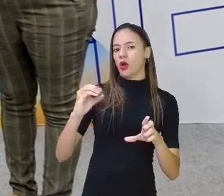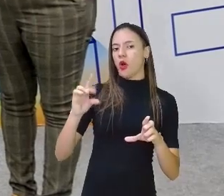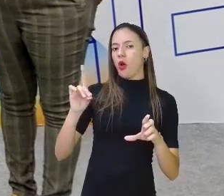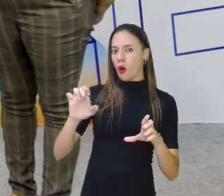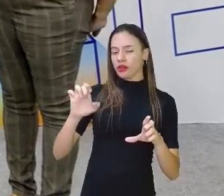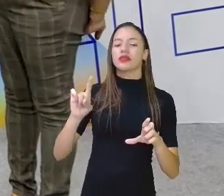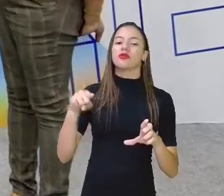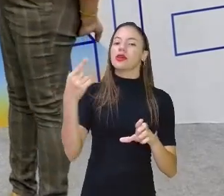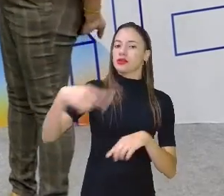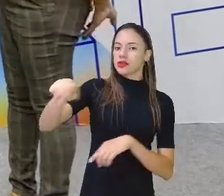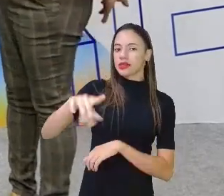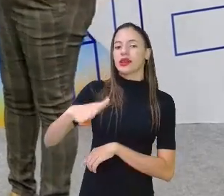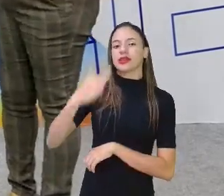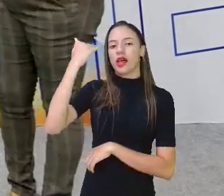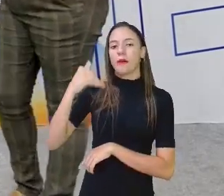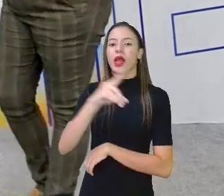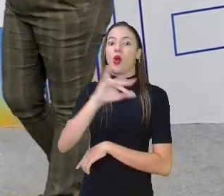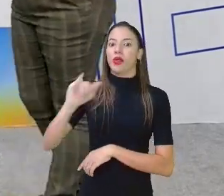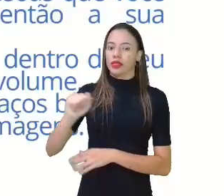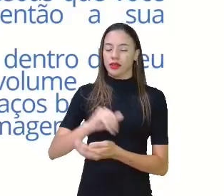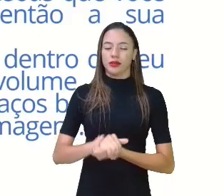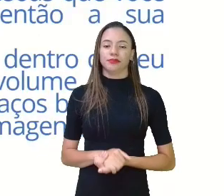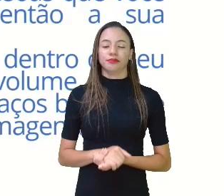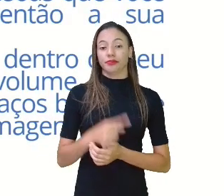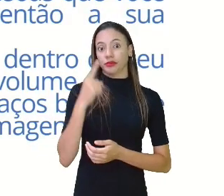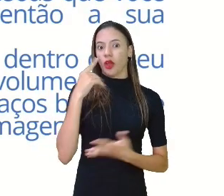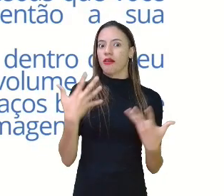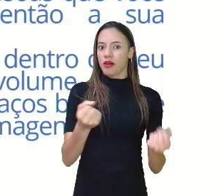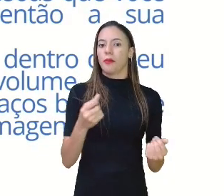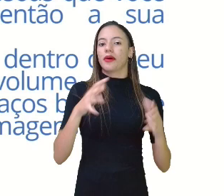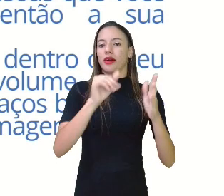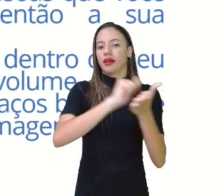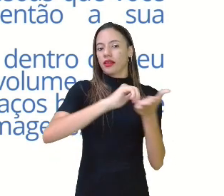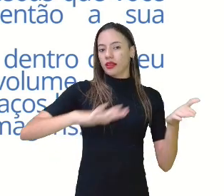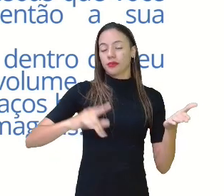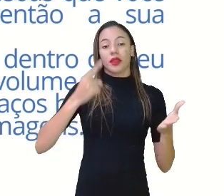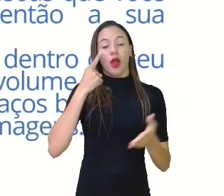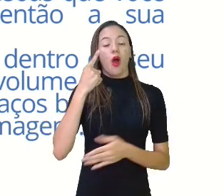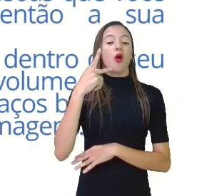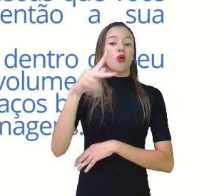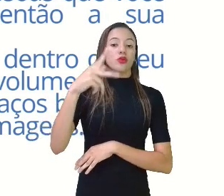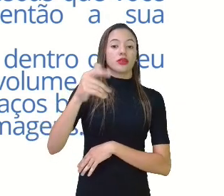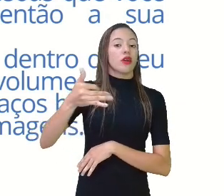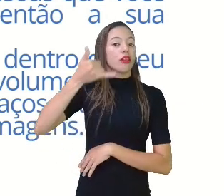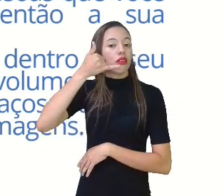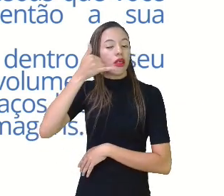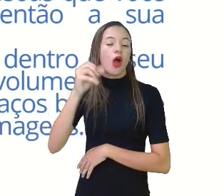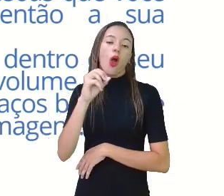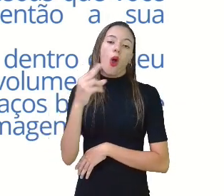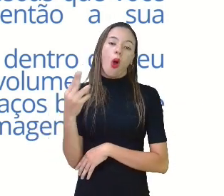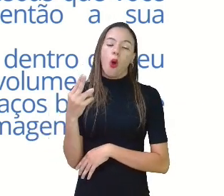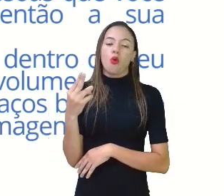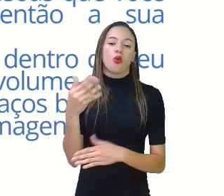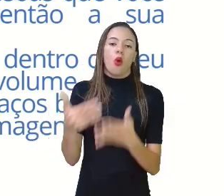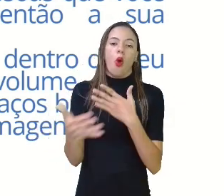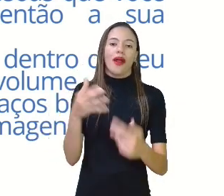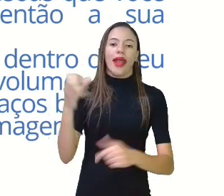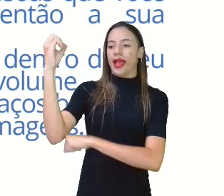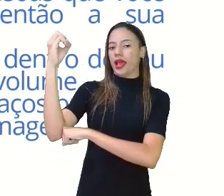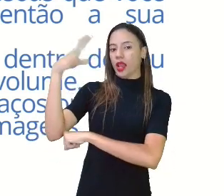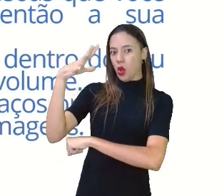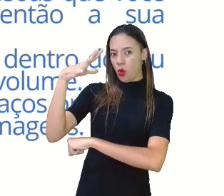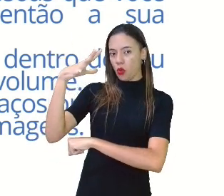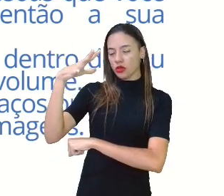Vamos. Então, a primeira coisa a fazer é com o teu telefone ou com uma outra fonte de luz, projetar